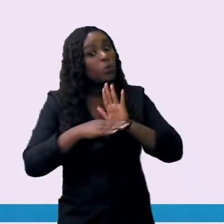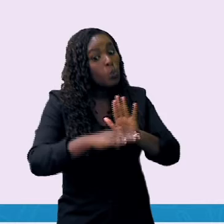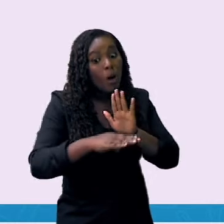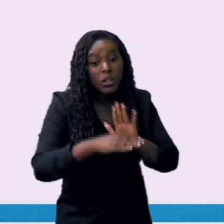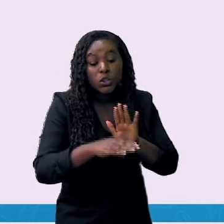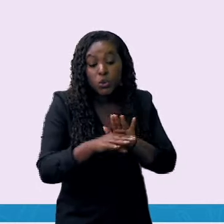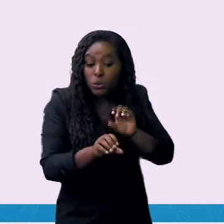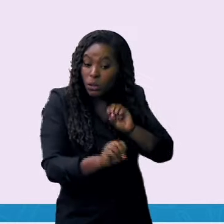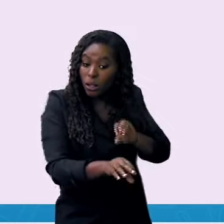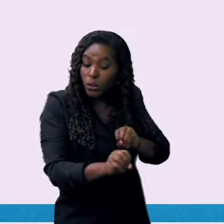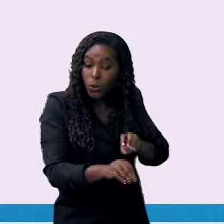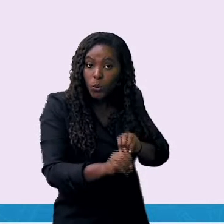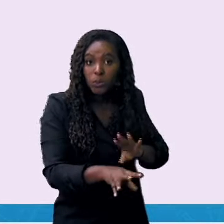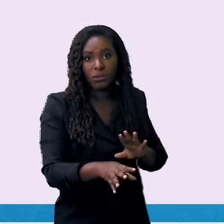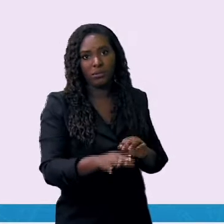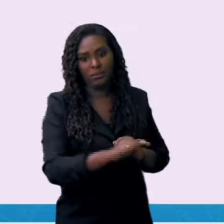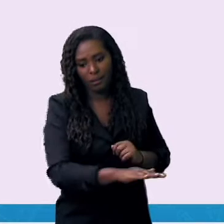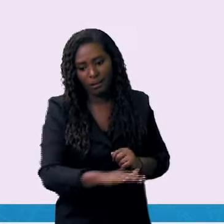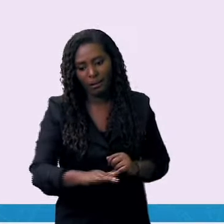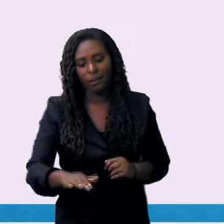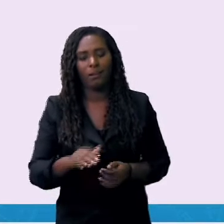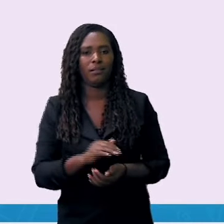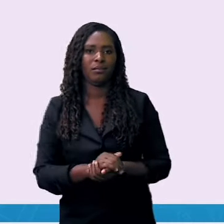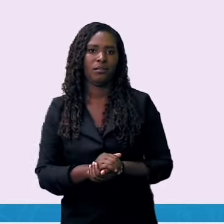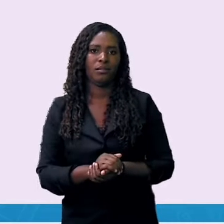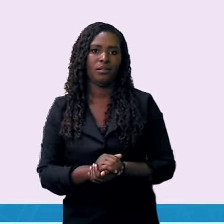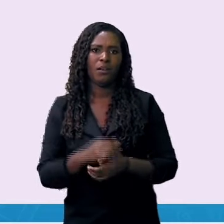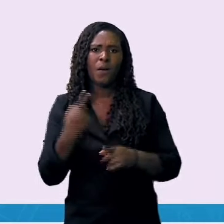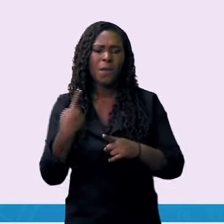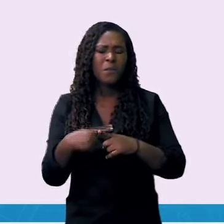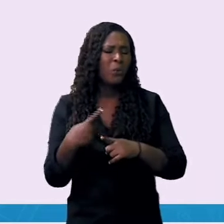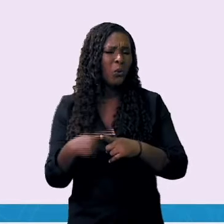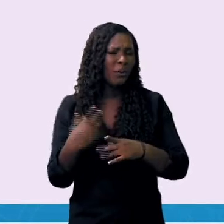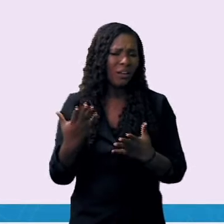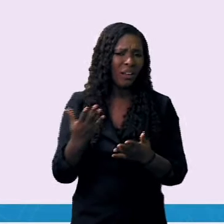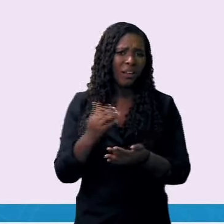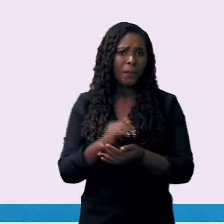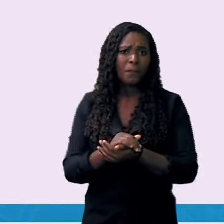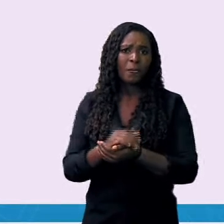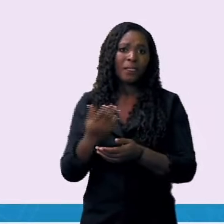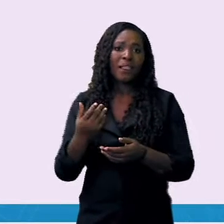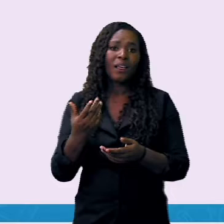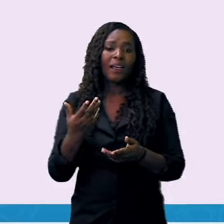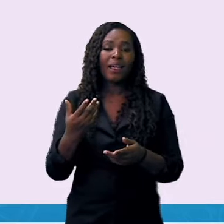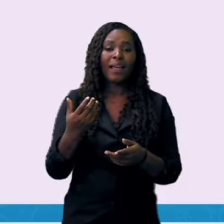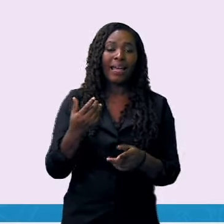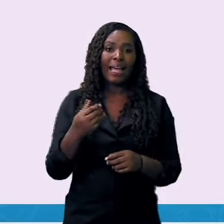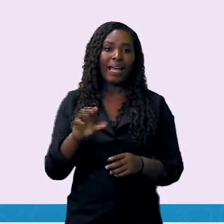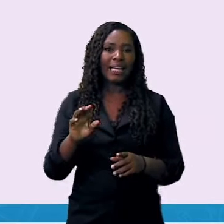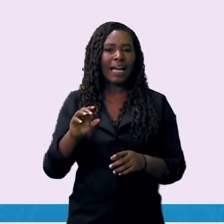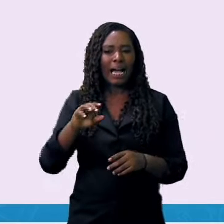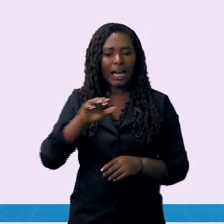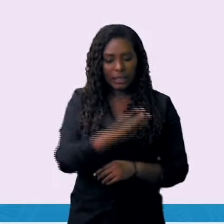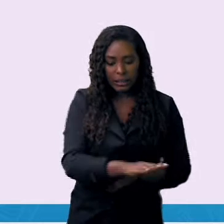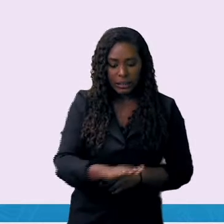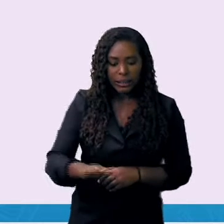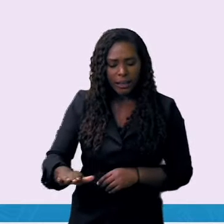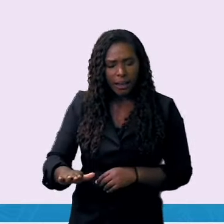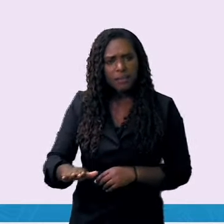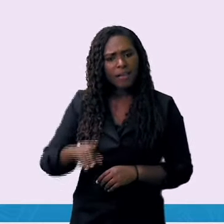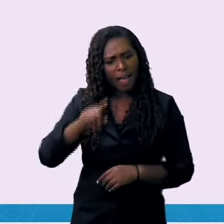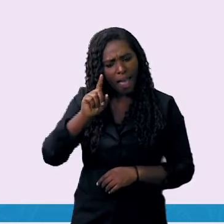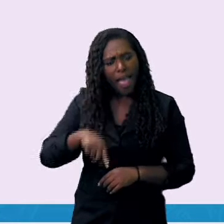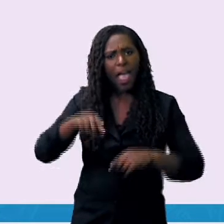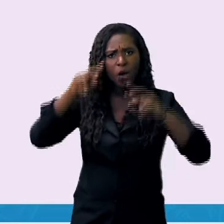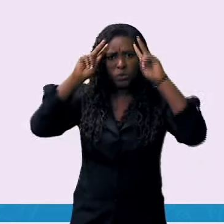ao tentar educar, pois acabam descrevendo a criança e não o comportamento dela. A criança pode pensar